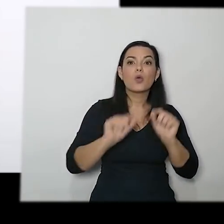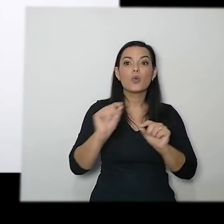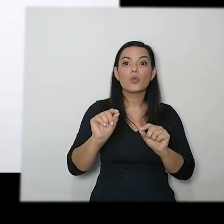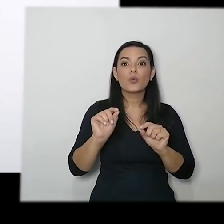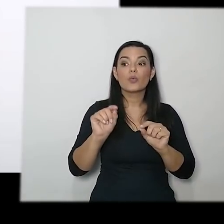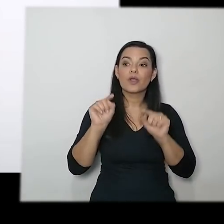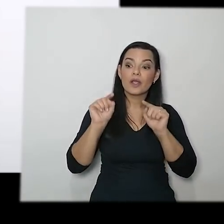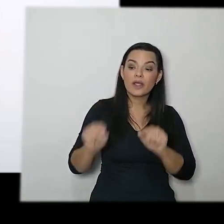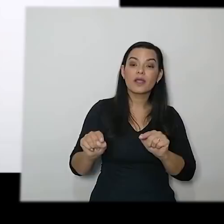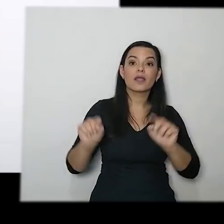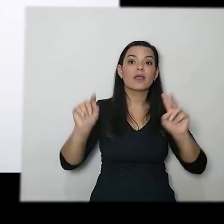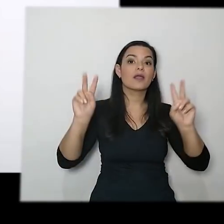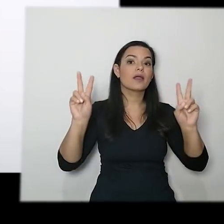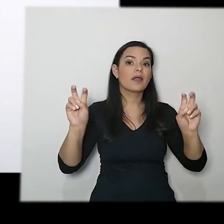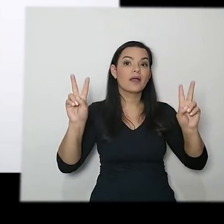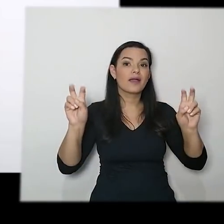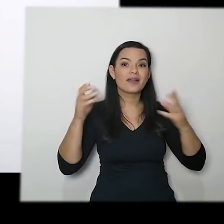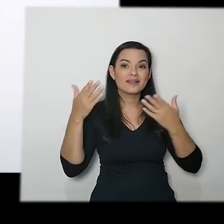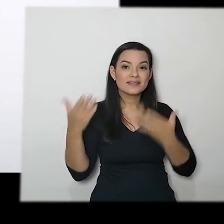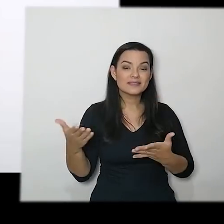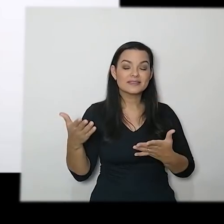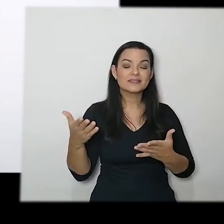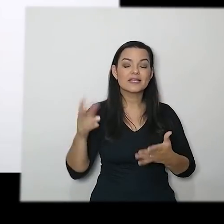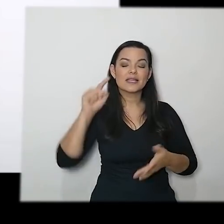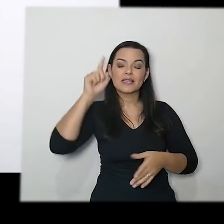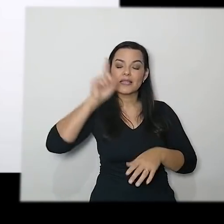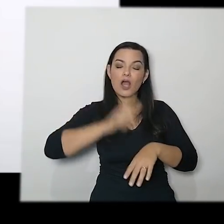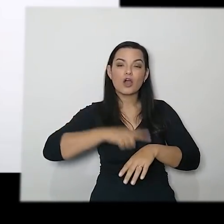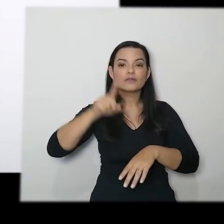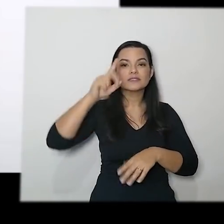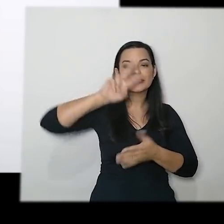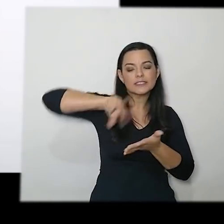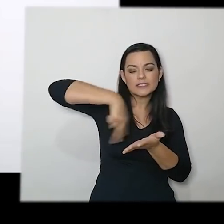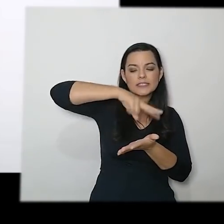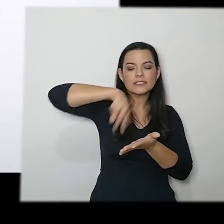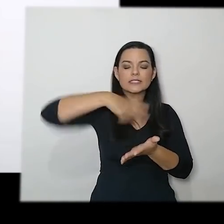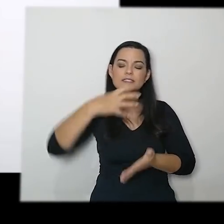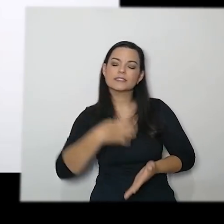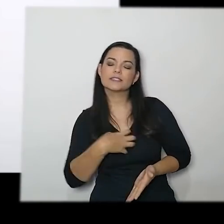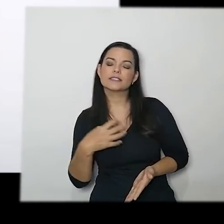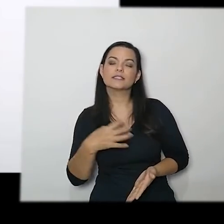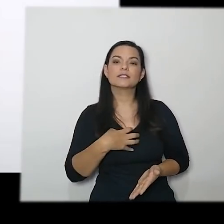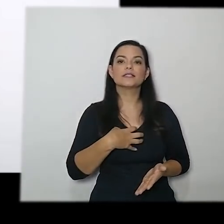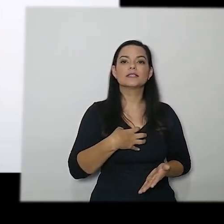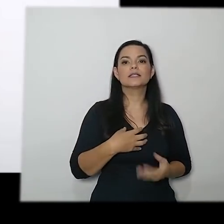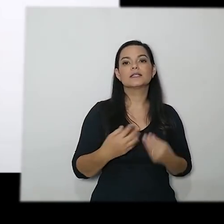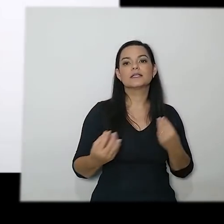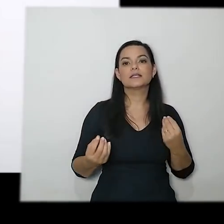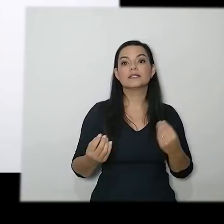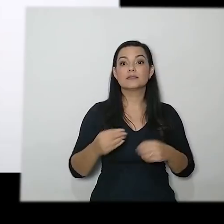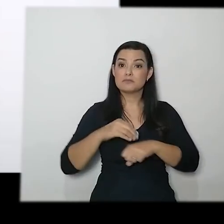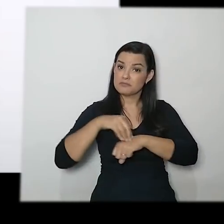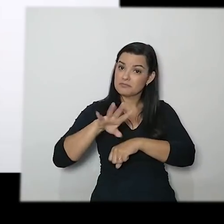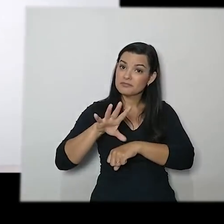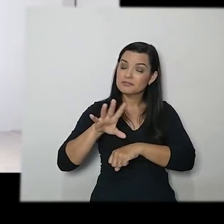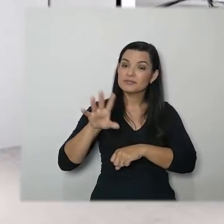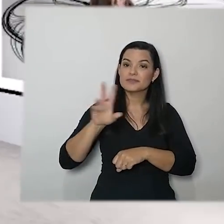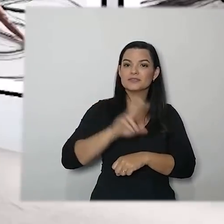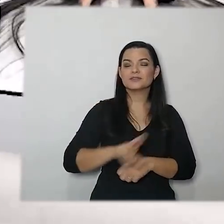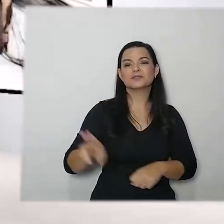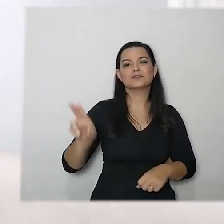estiver dançando. O que você está sentindo? Pode ser aí uma pista para um nome bem interessante para sua